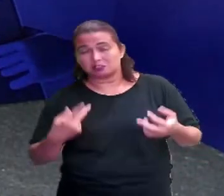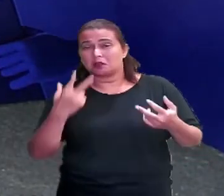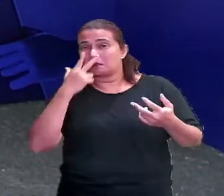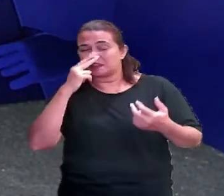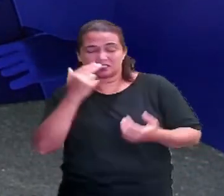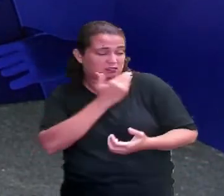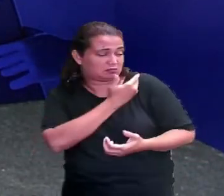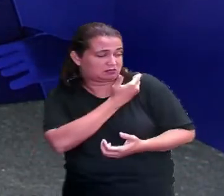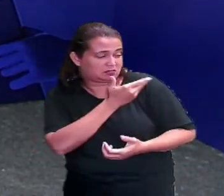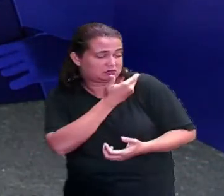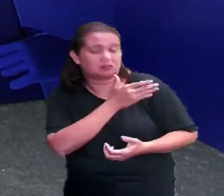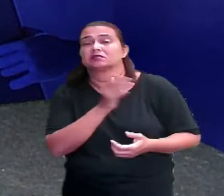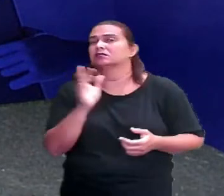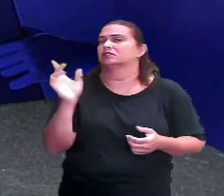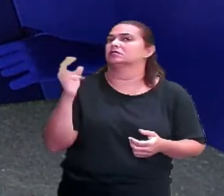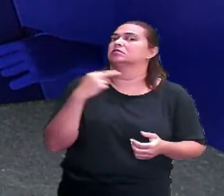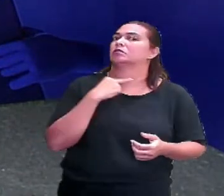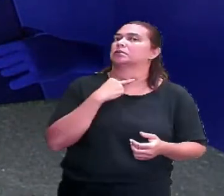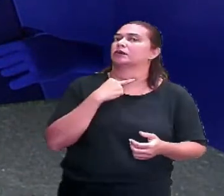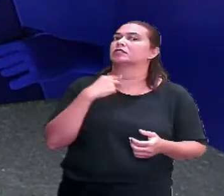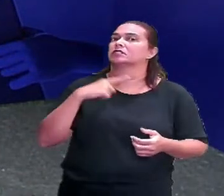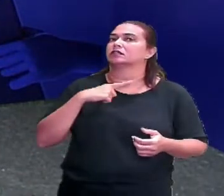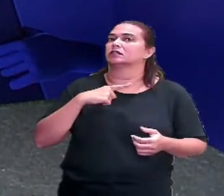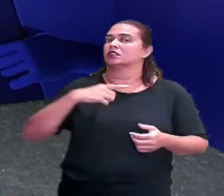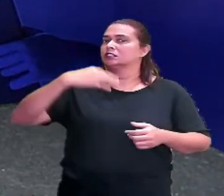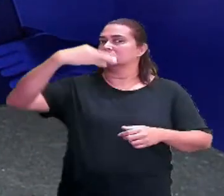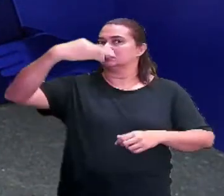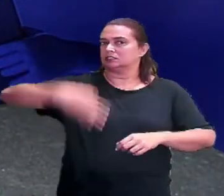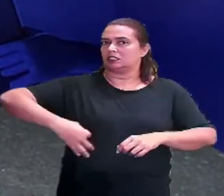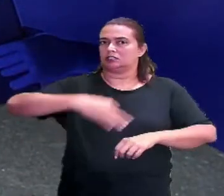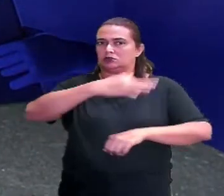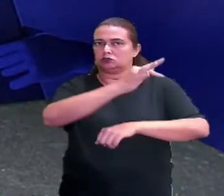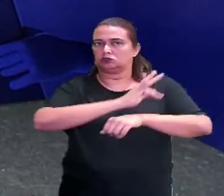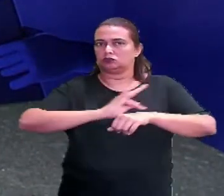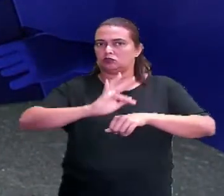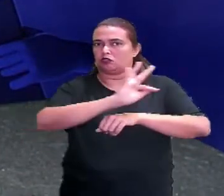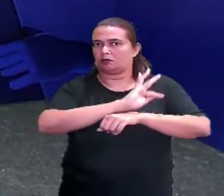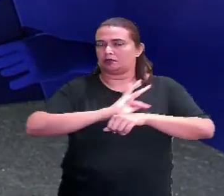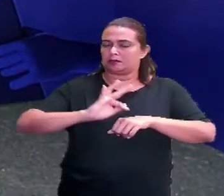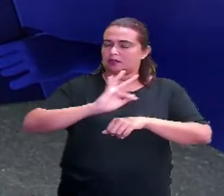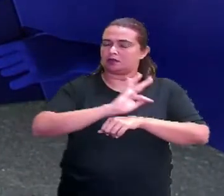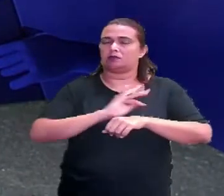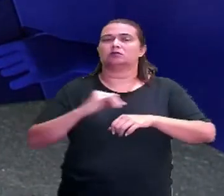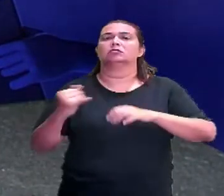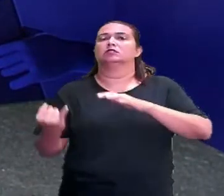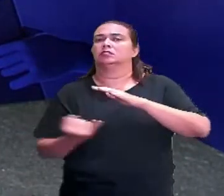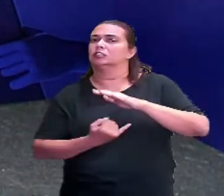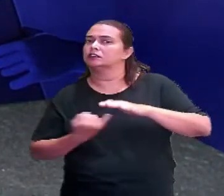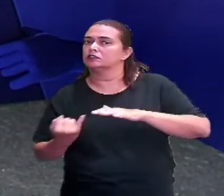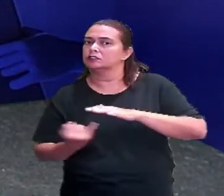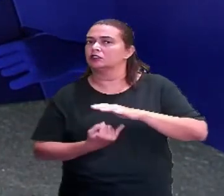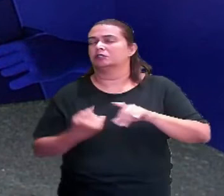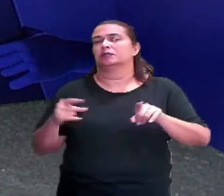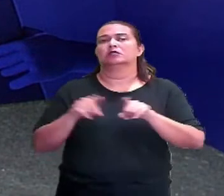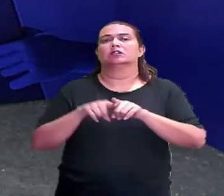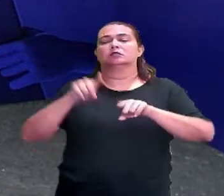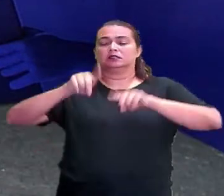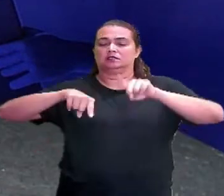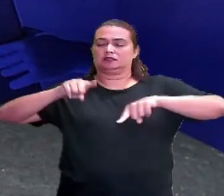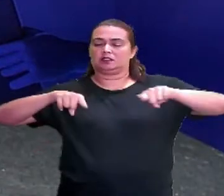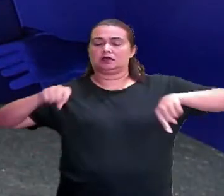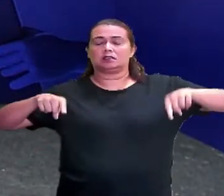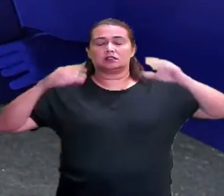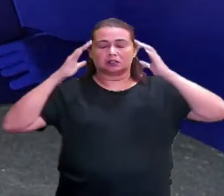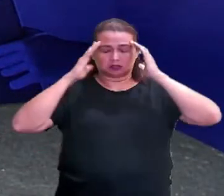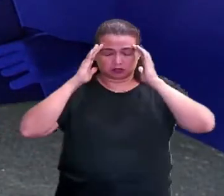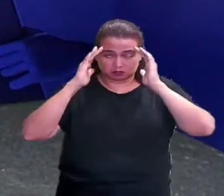Ou seja, existe uma forma padrão de se comunicar, mas a gente precisa levar muito em conta também as variações linguísticas,